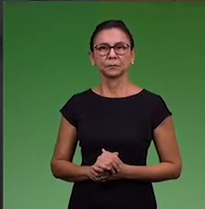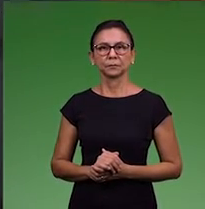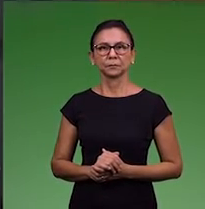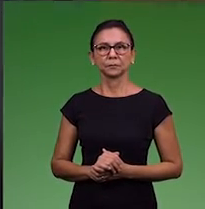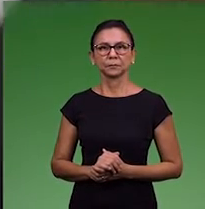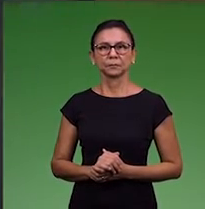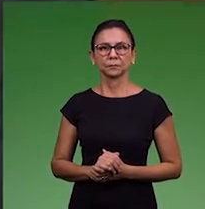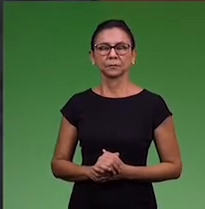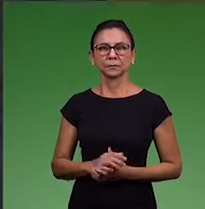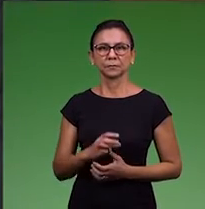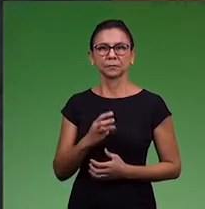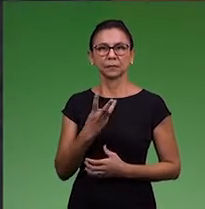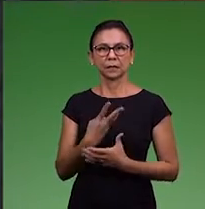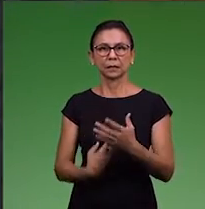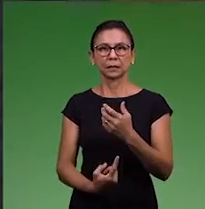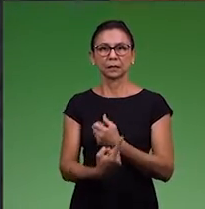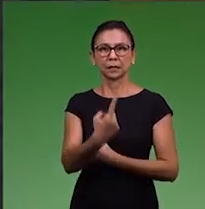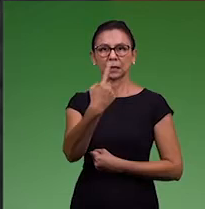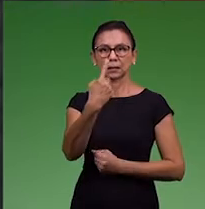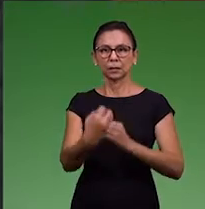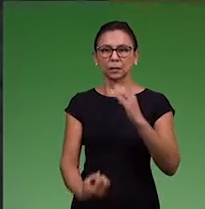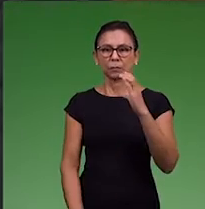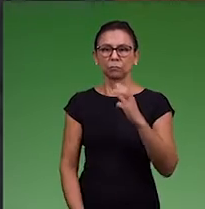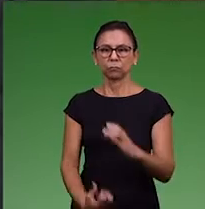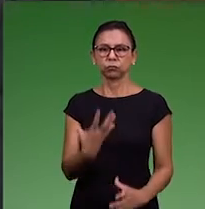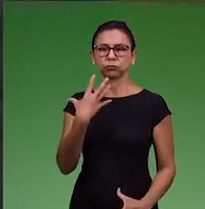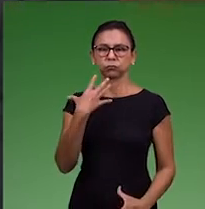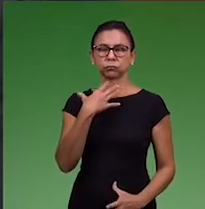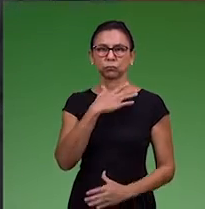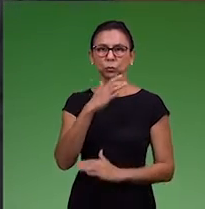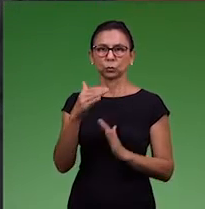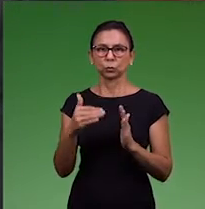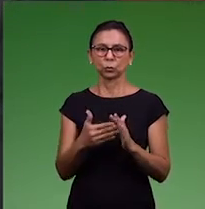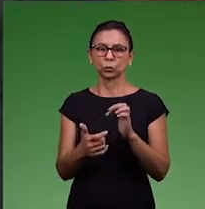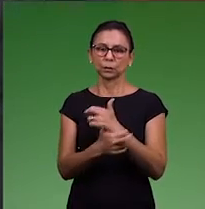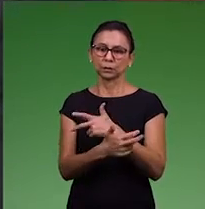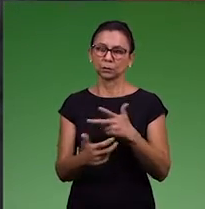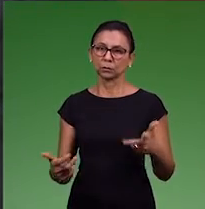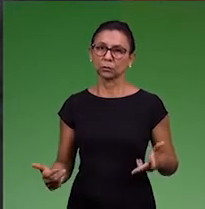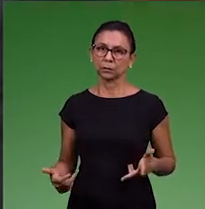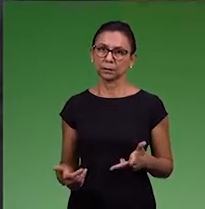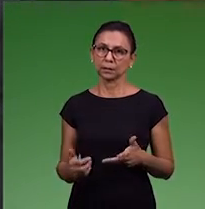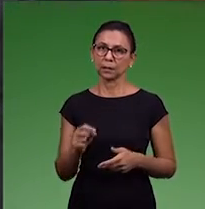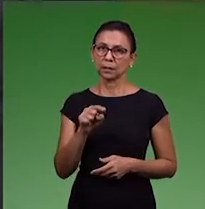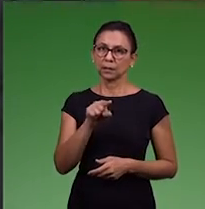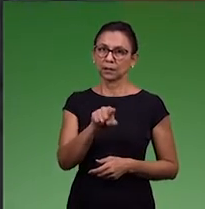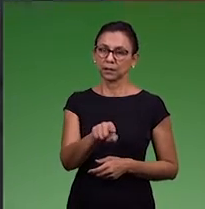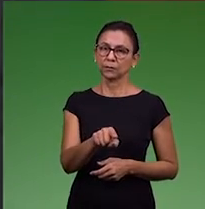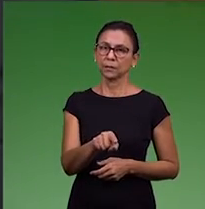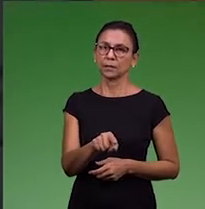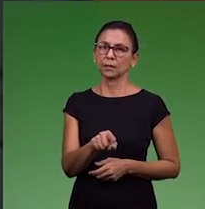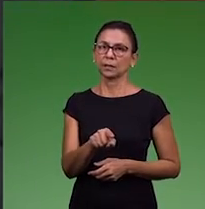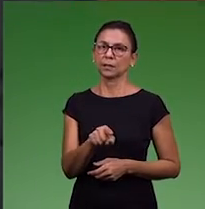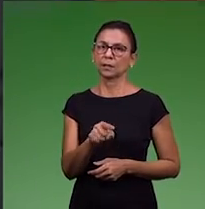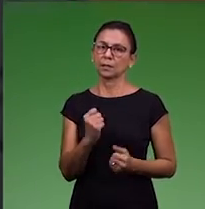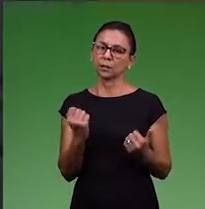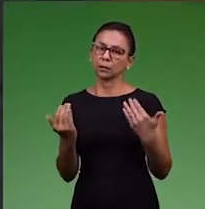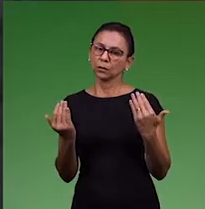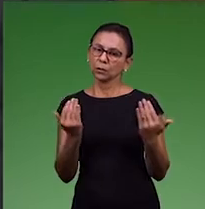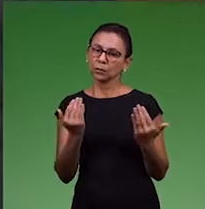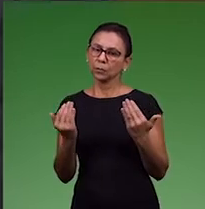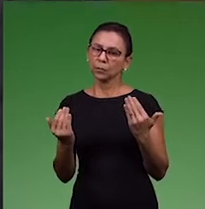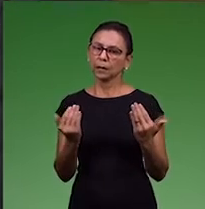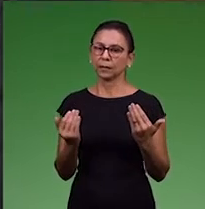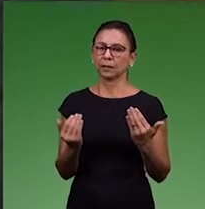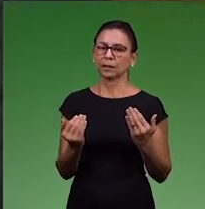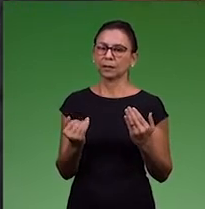que criaram todas as coisas, é você querer comparar qualquer criação ou